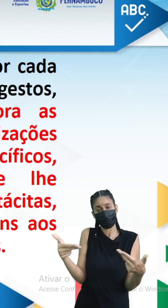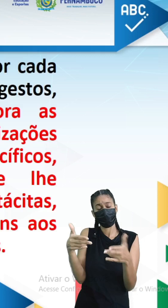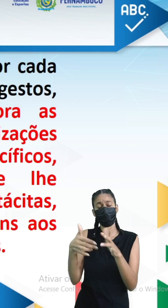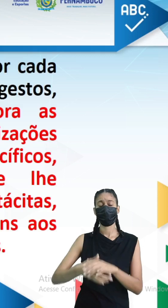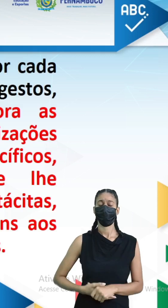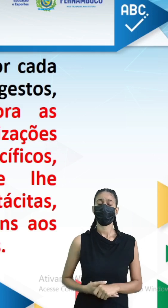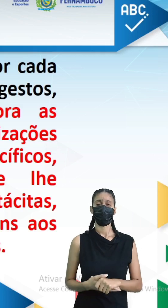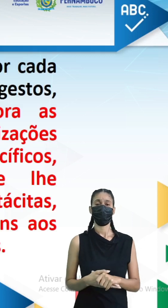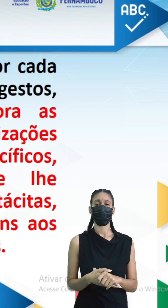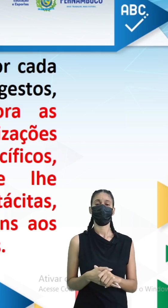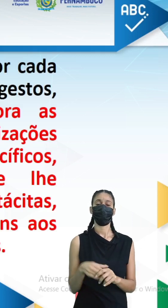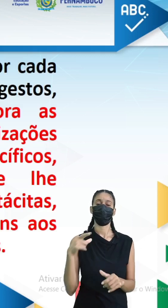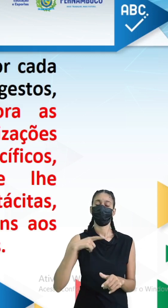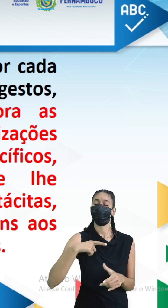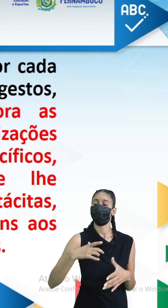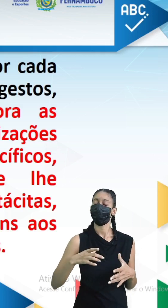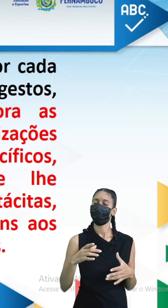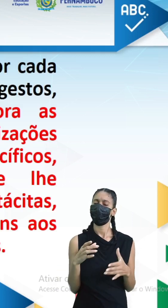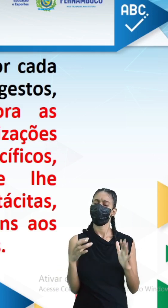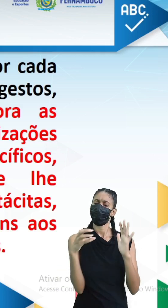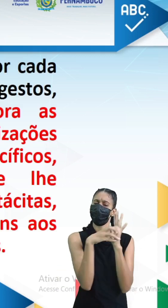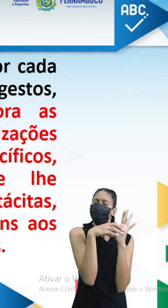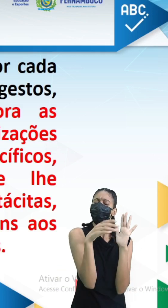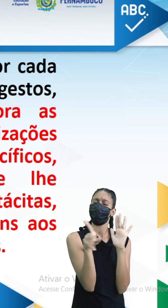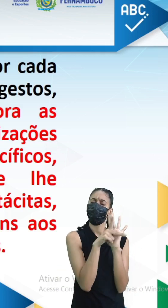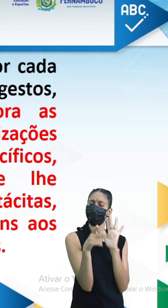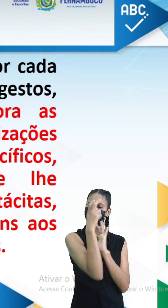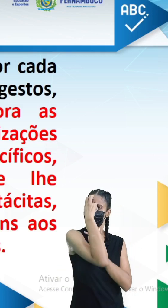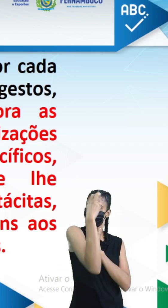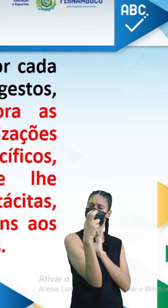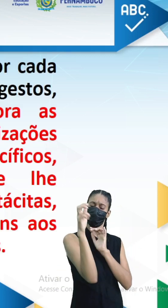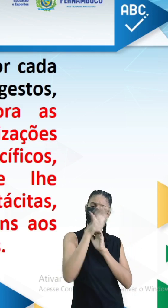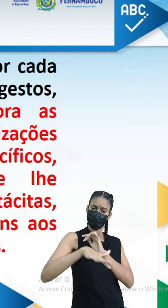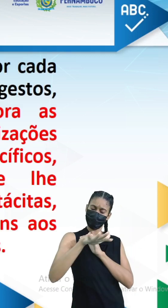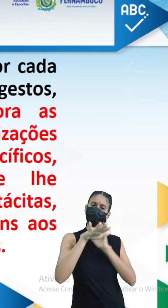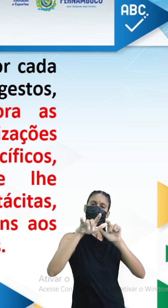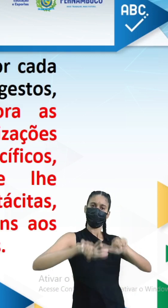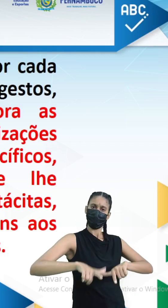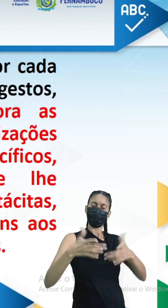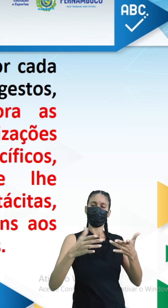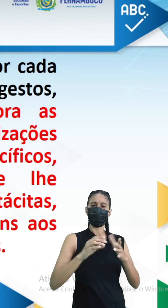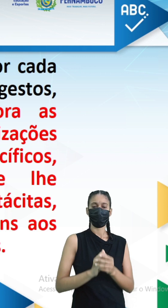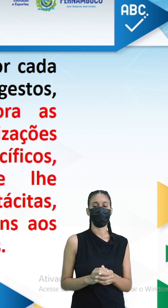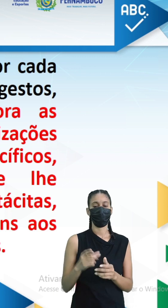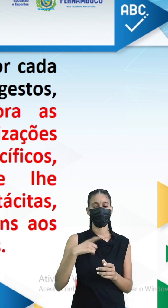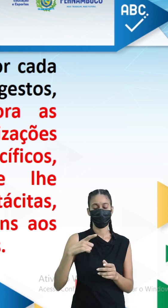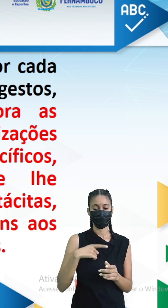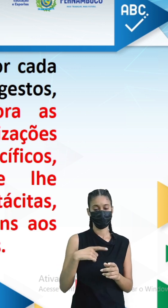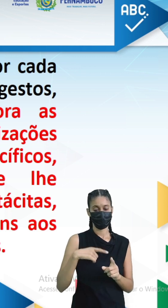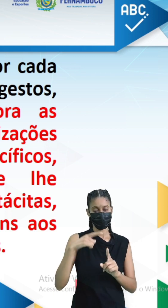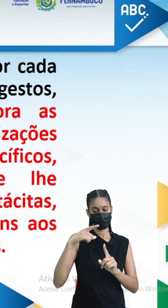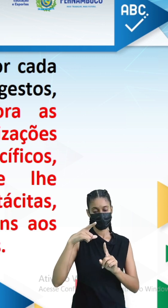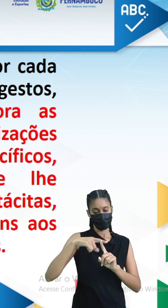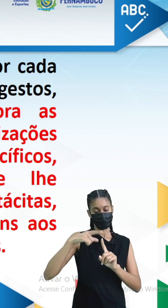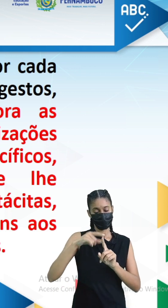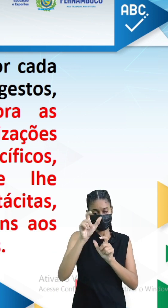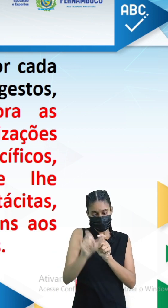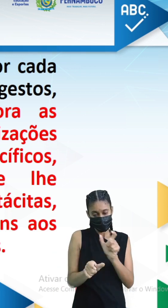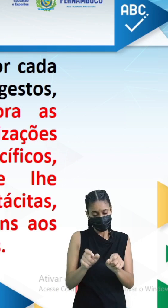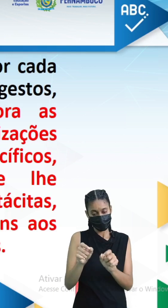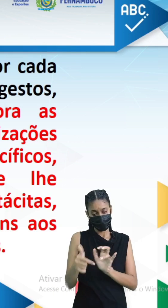exteriorizações se enquadrem em códigos culturais específicos, padronizadas e convencionais, que lhe